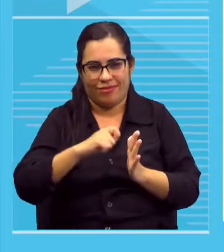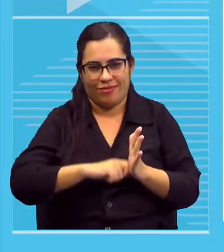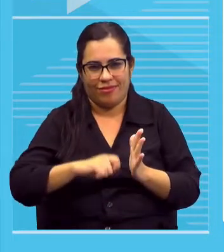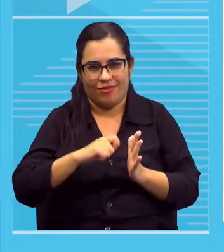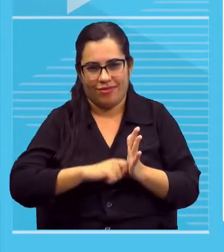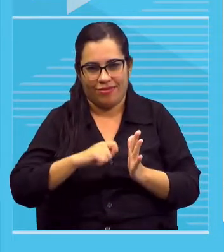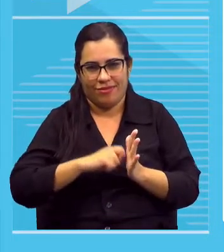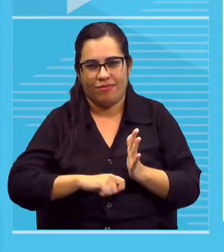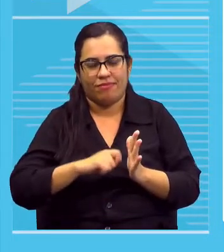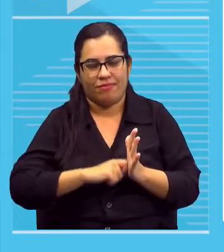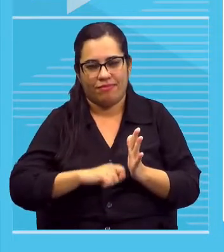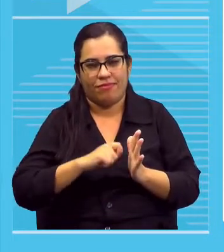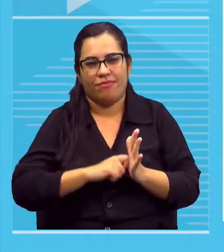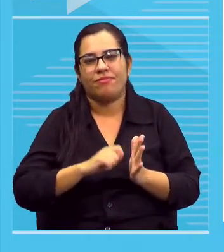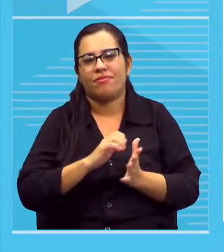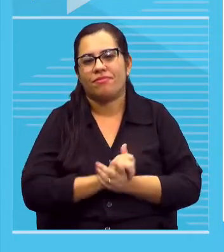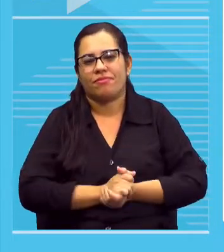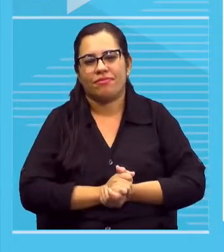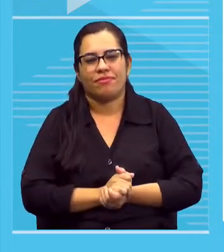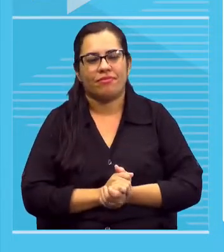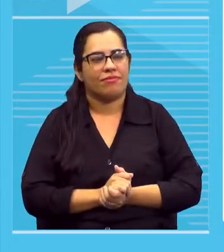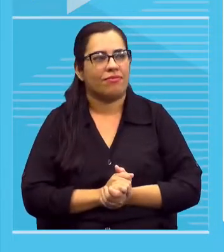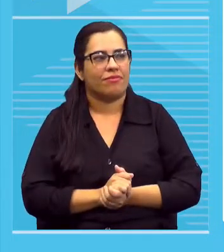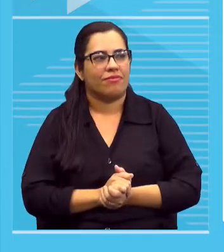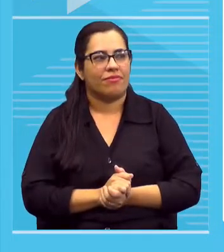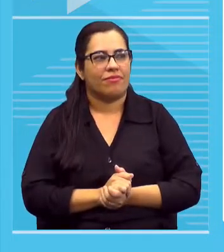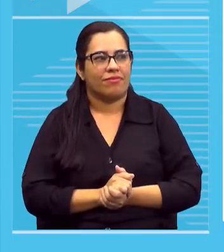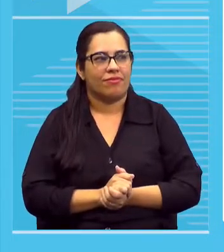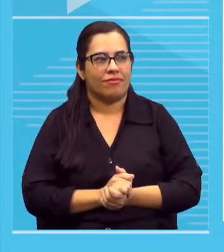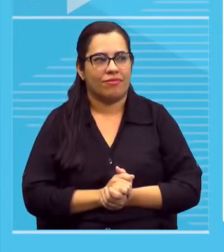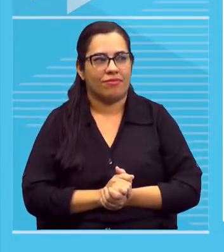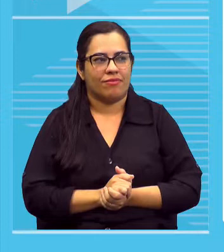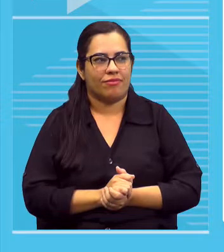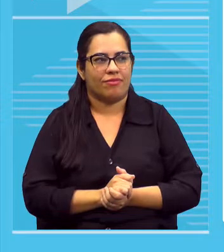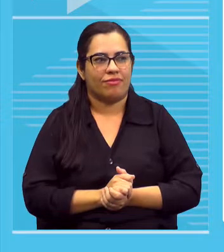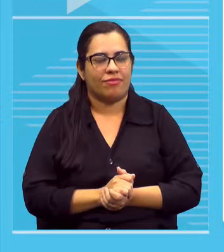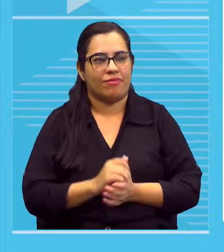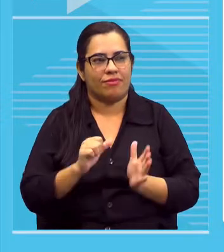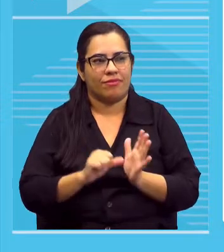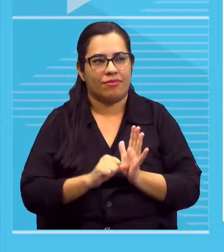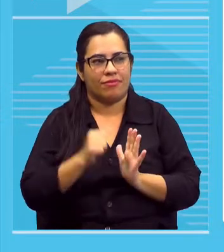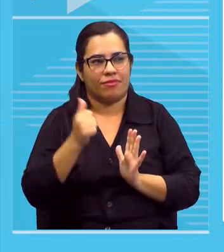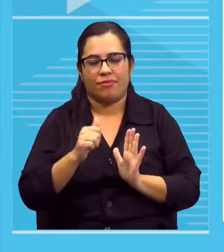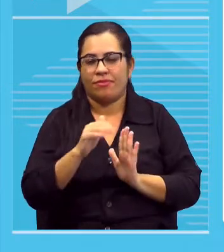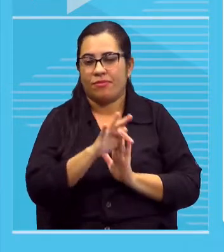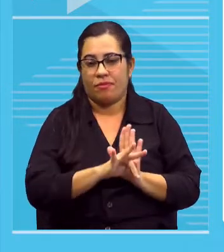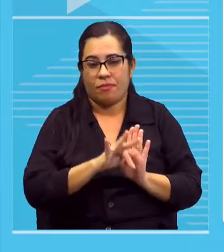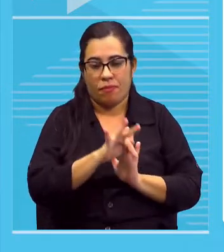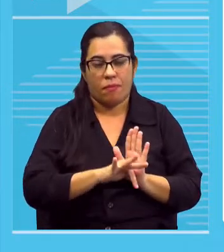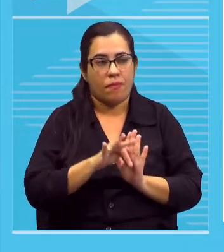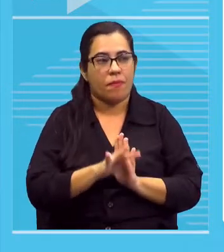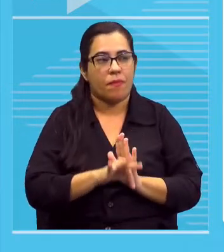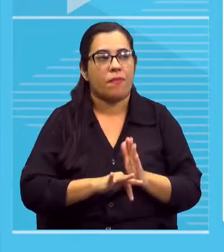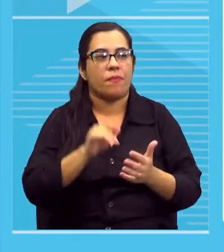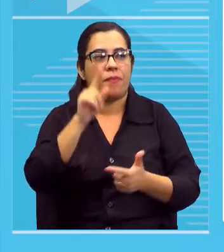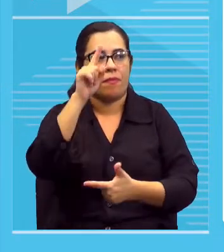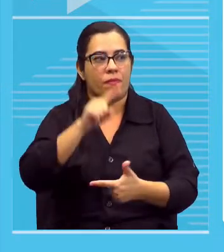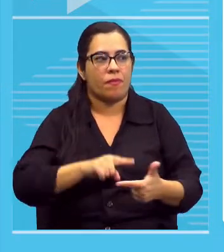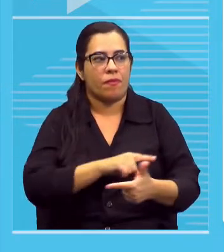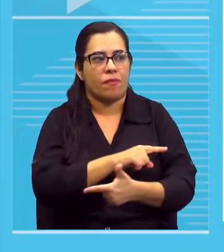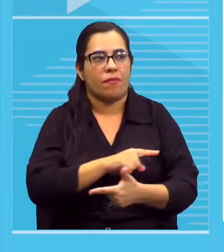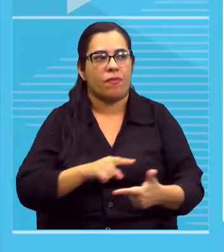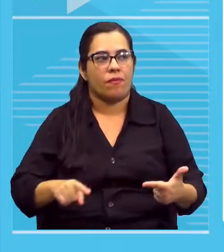aí e a é a nossa primeira fórmula né que é o seno do